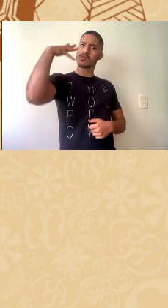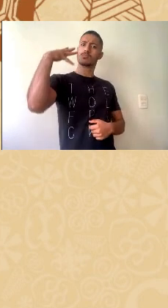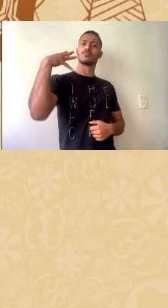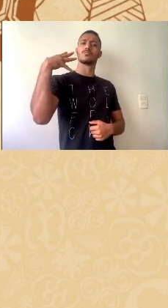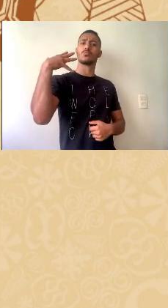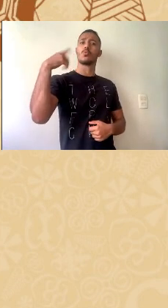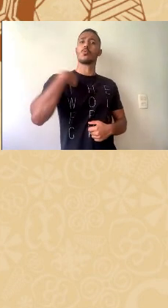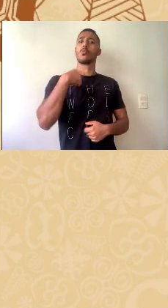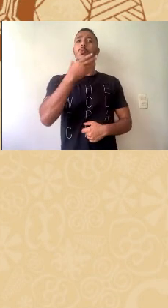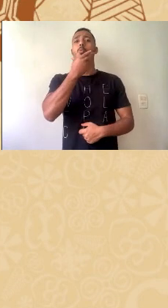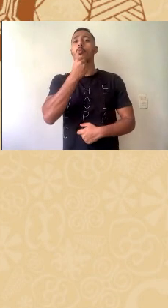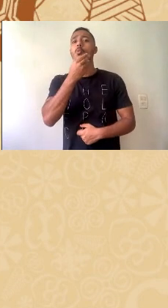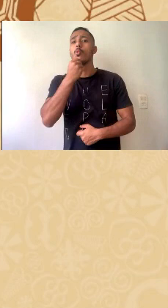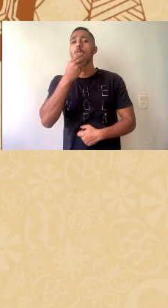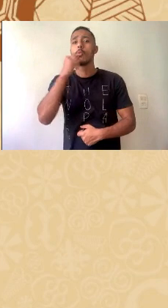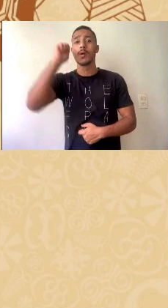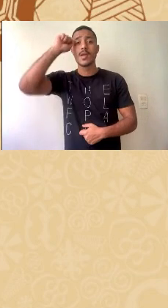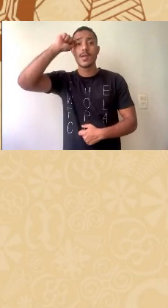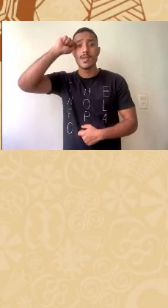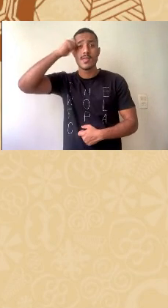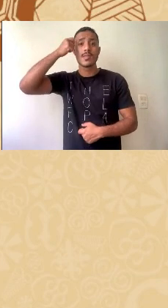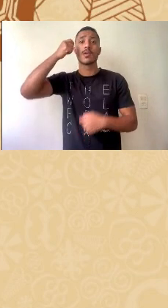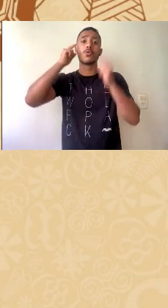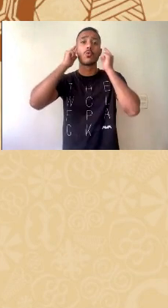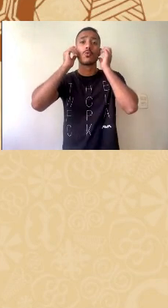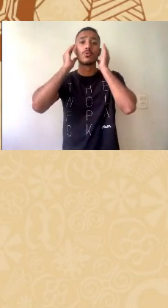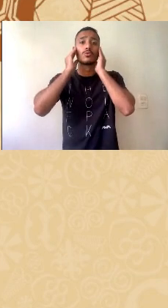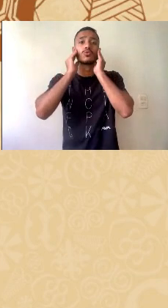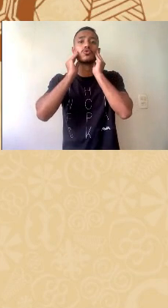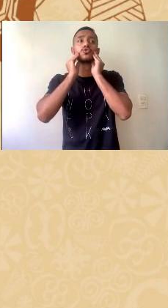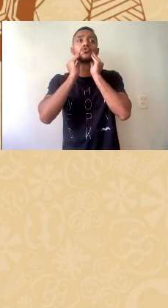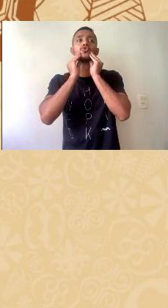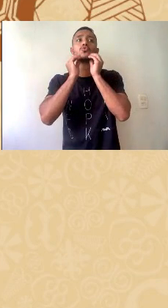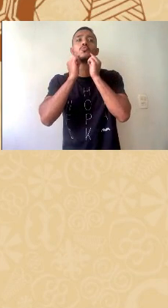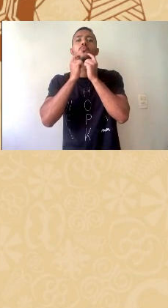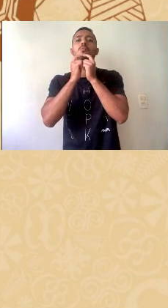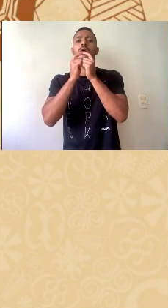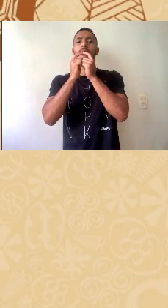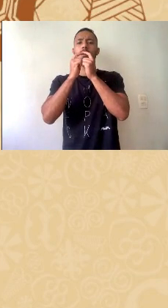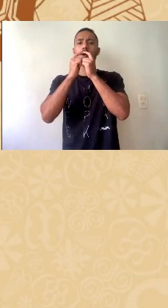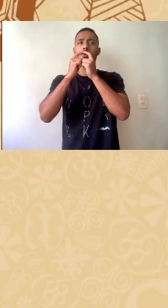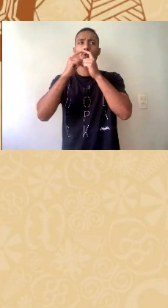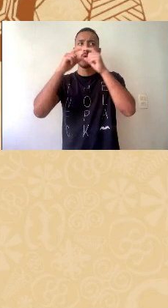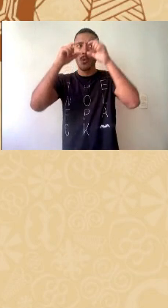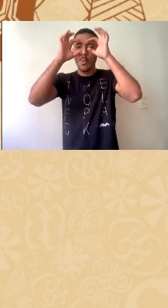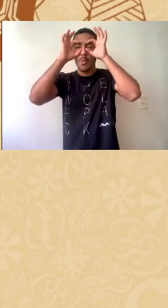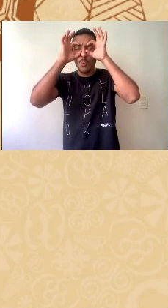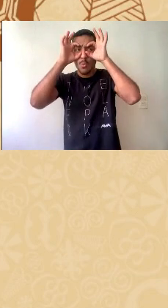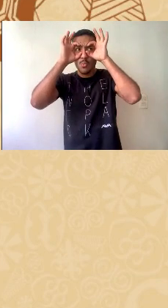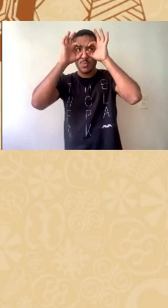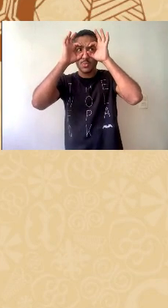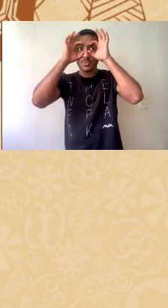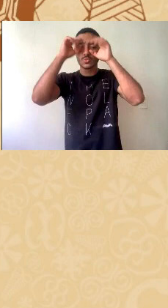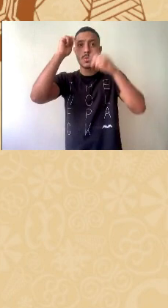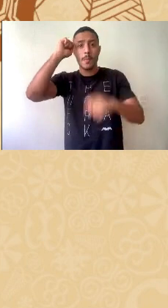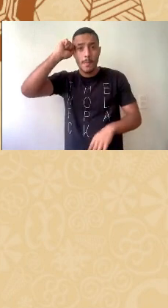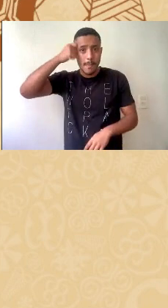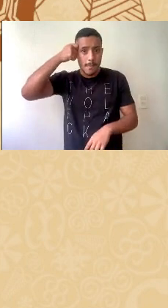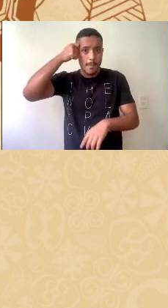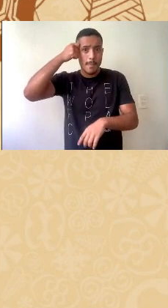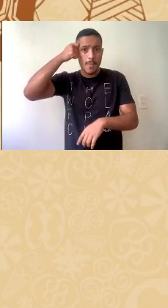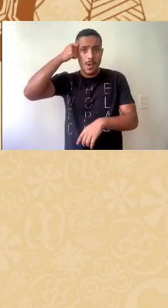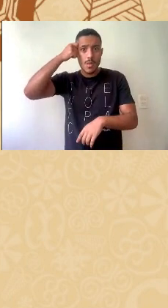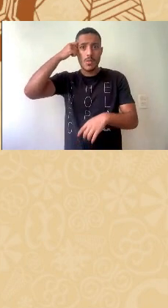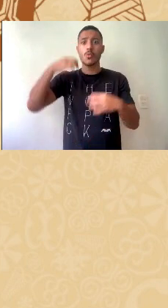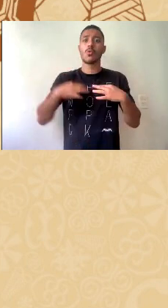homem negro, de barba, óculos redondo, preto, de camisa